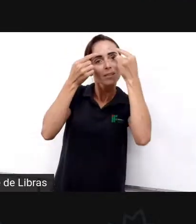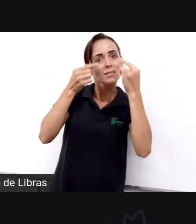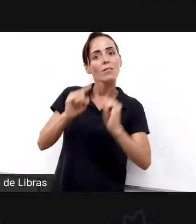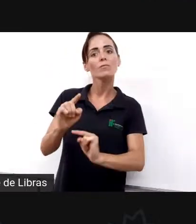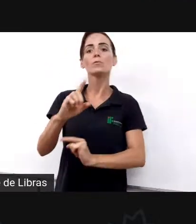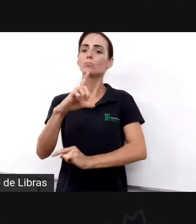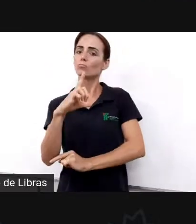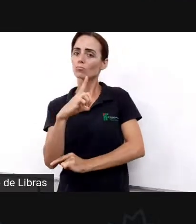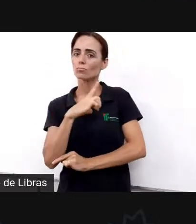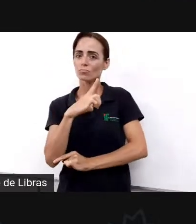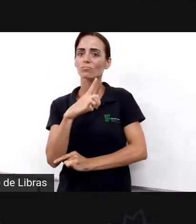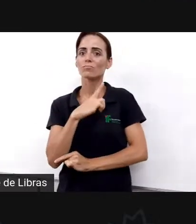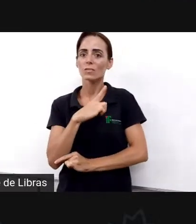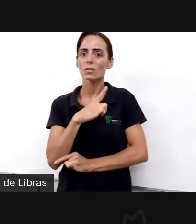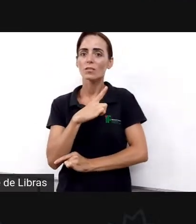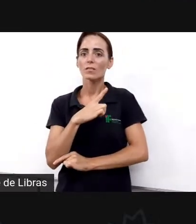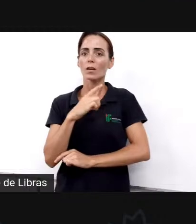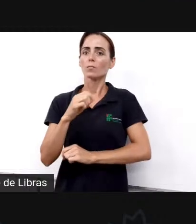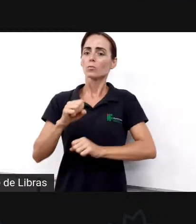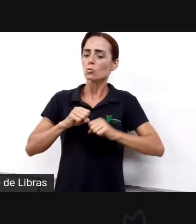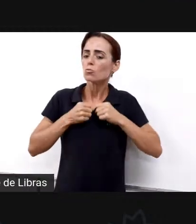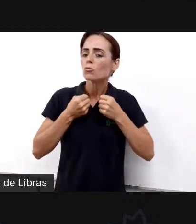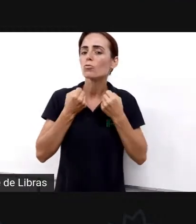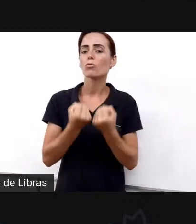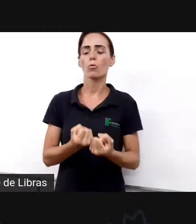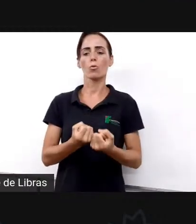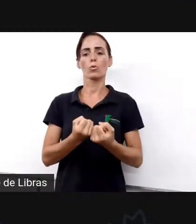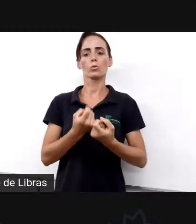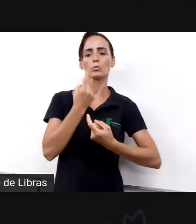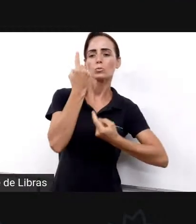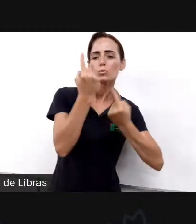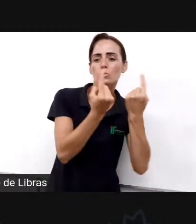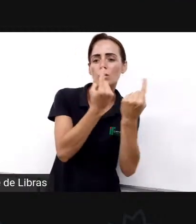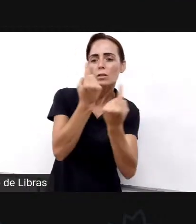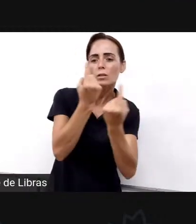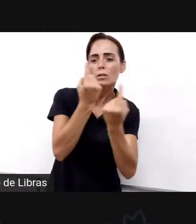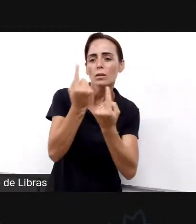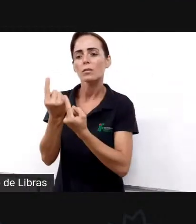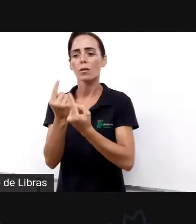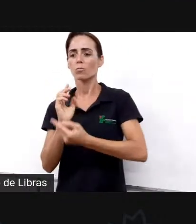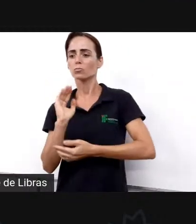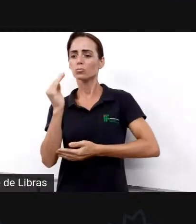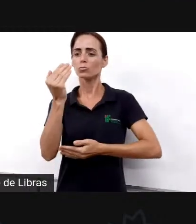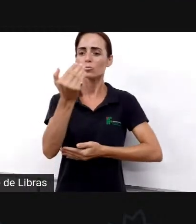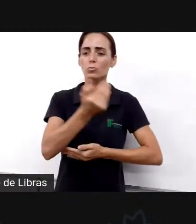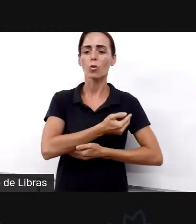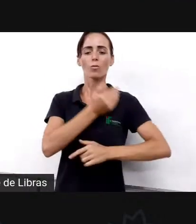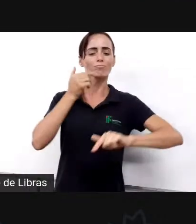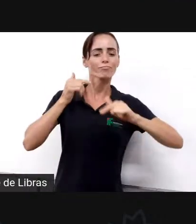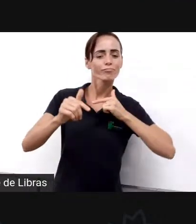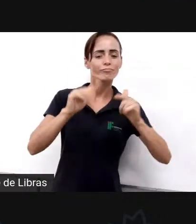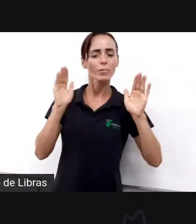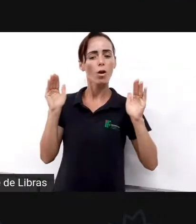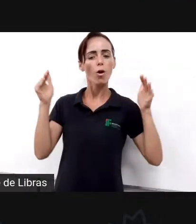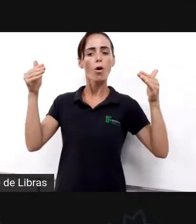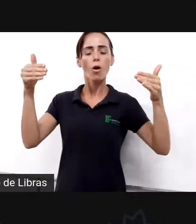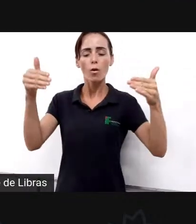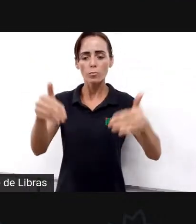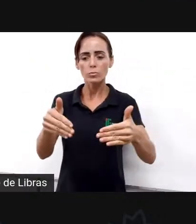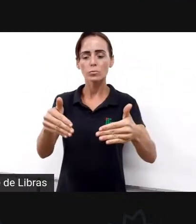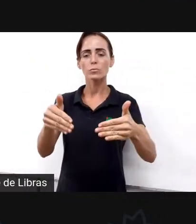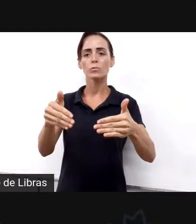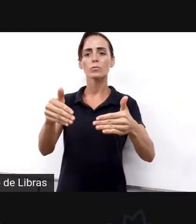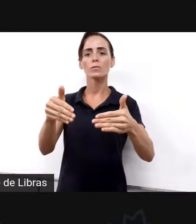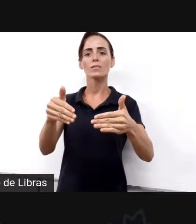pelo empenho e dedicação de cada um de nós, chegamos neste momento de grande e